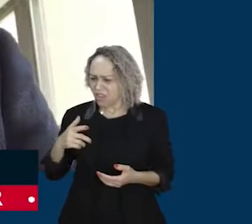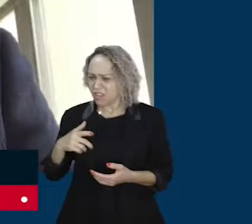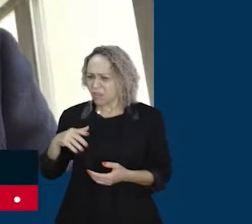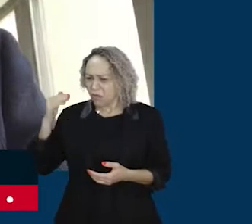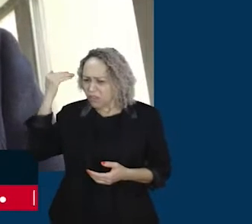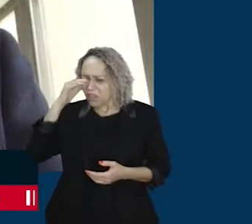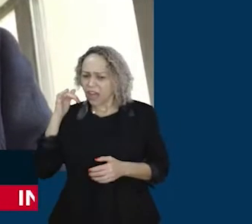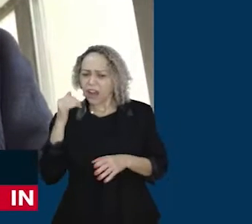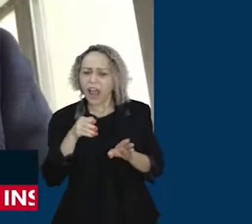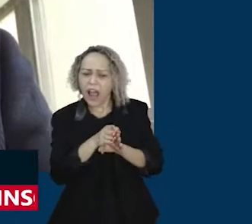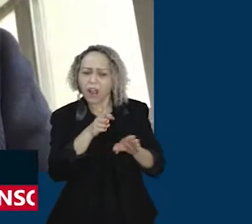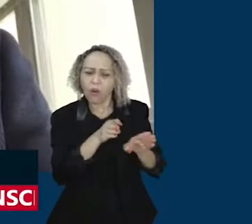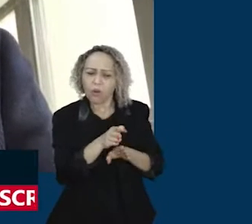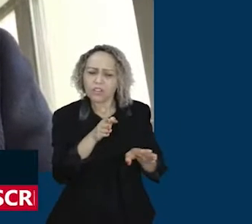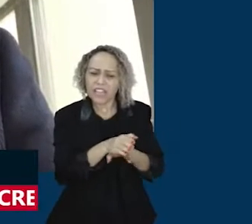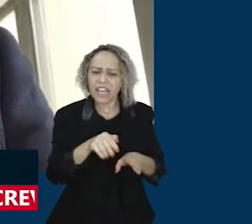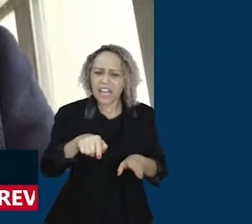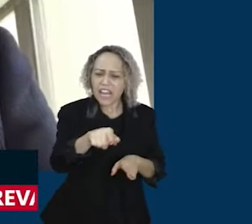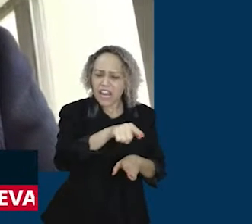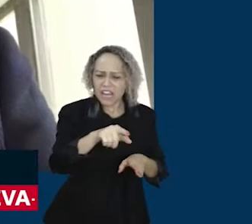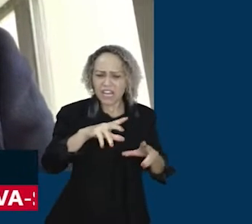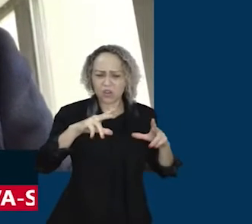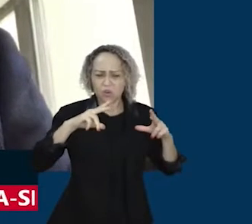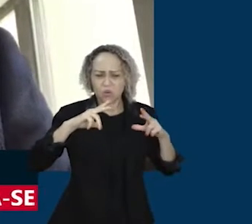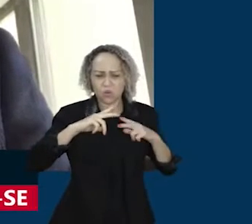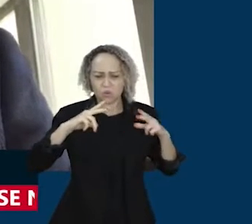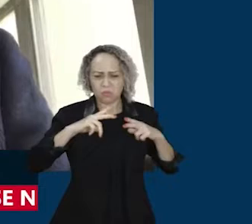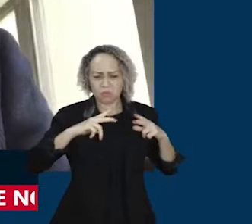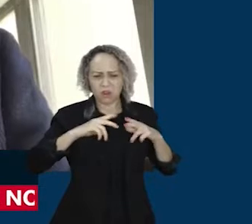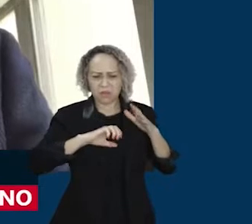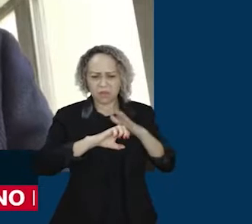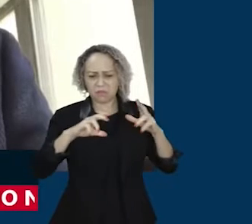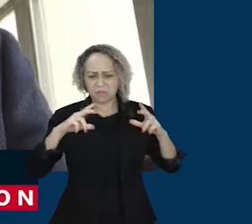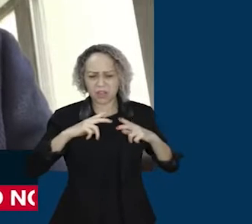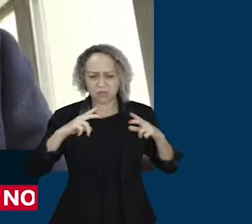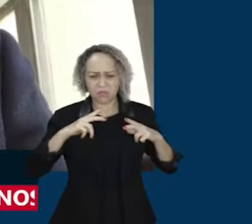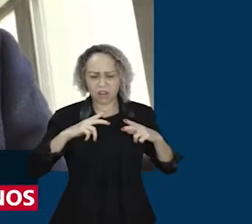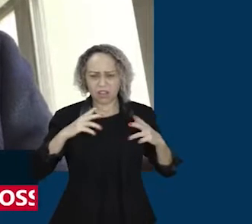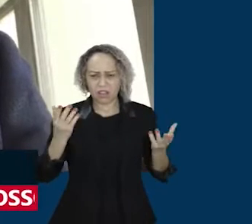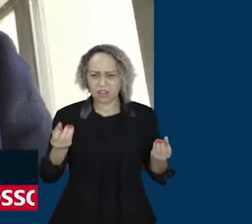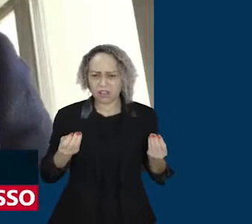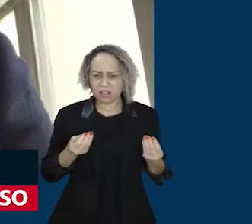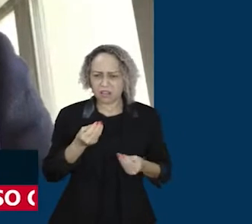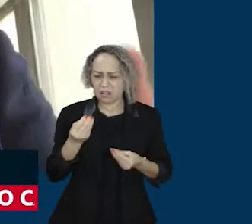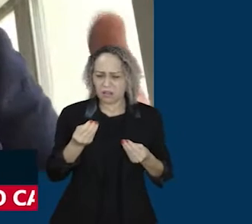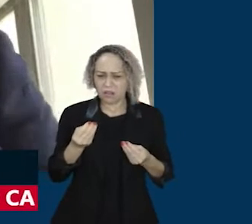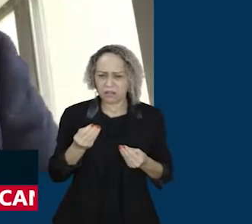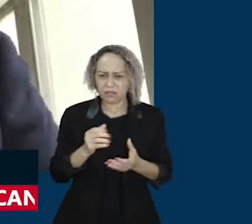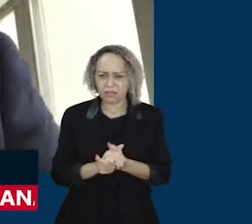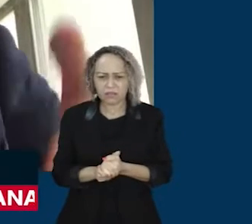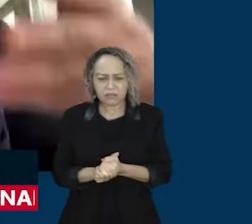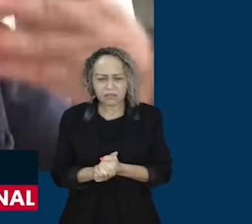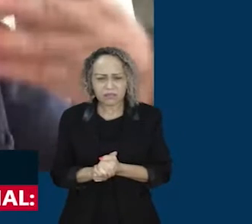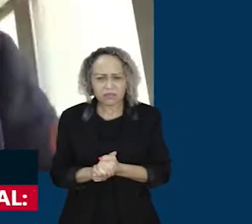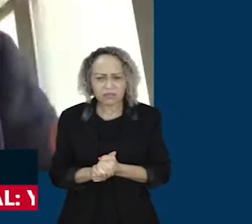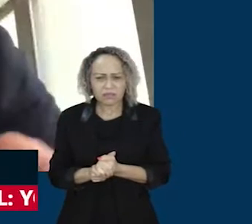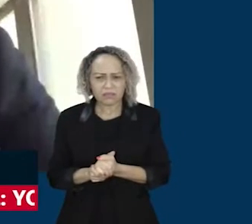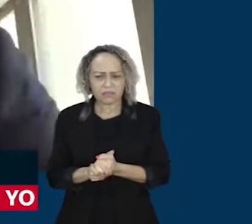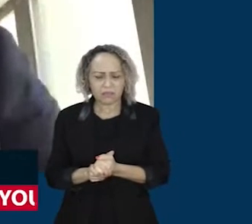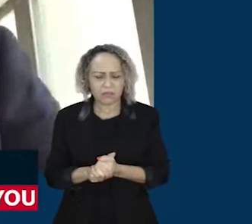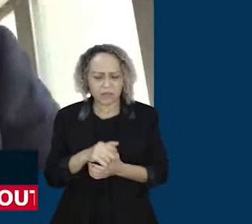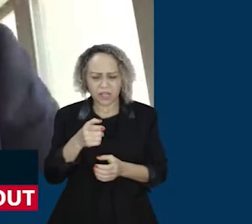que algum dono de algum negócio privado vai atender um pedido desse absurdo, sabendo que o presidente da República